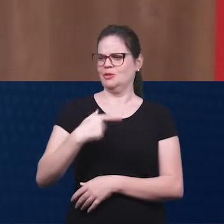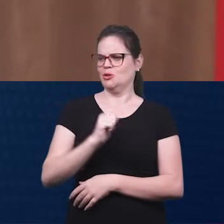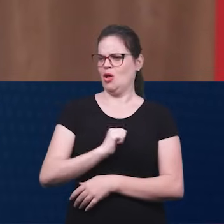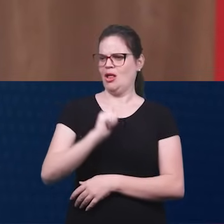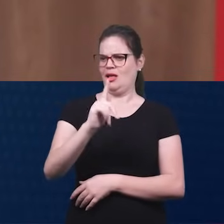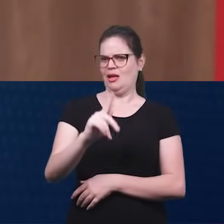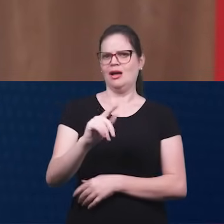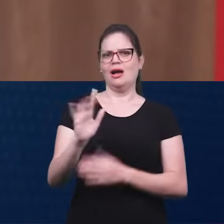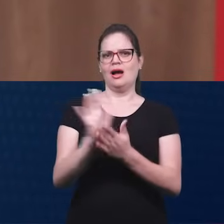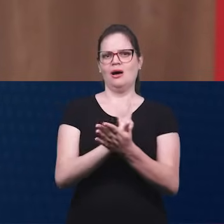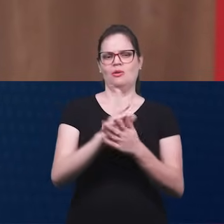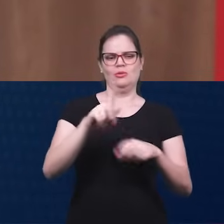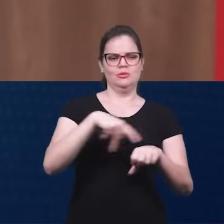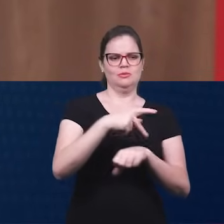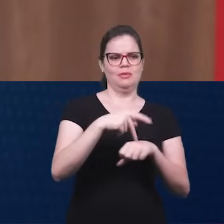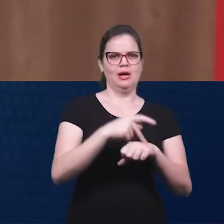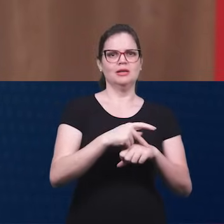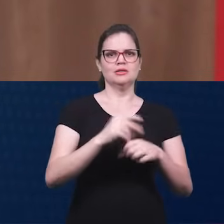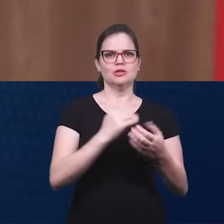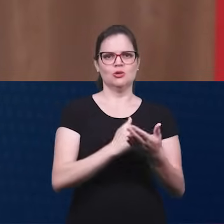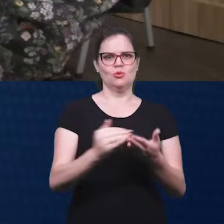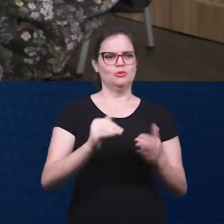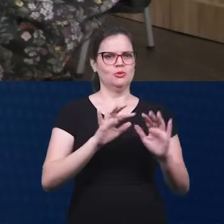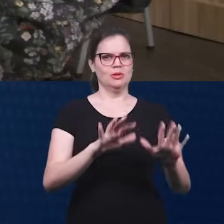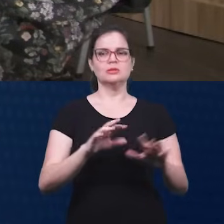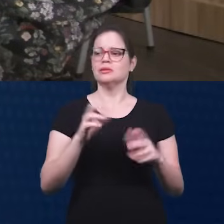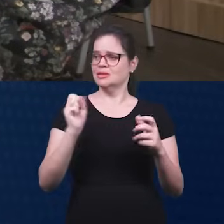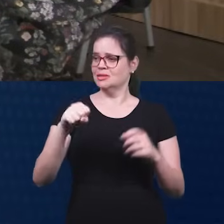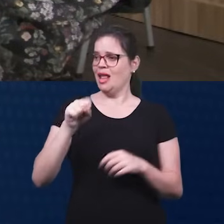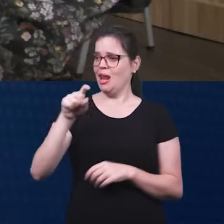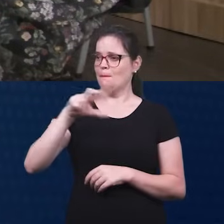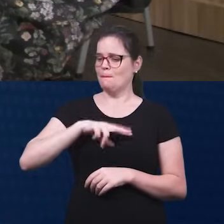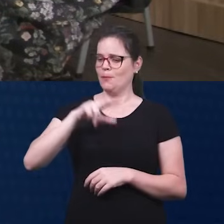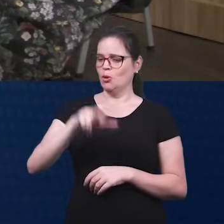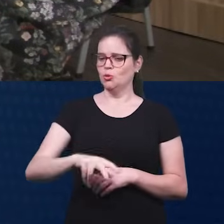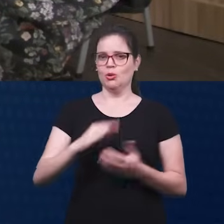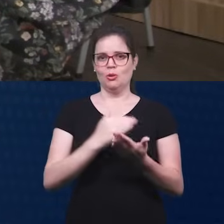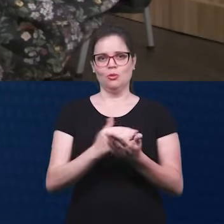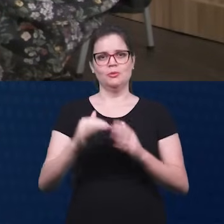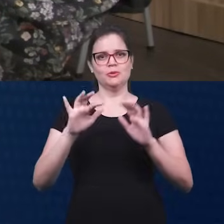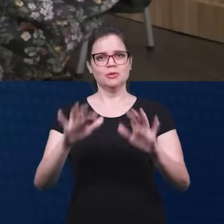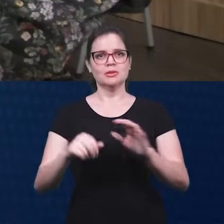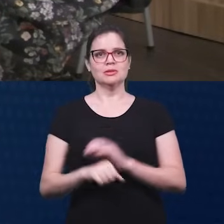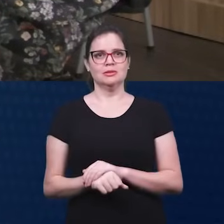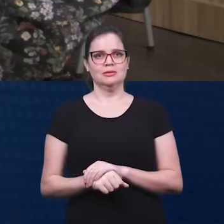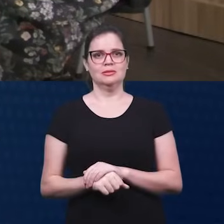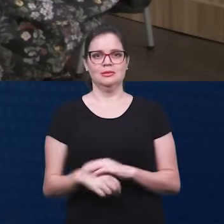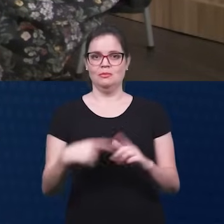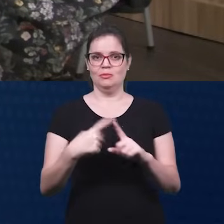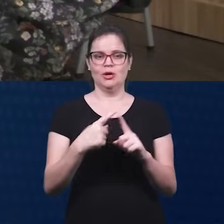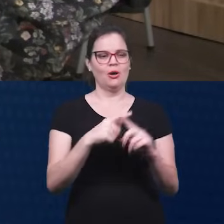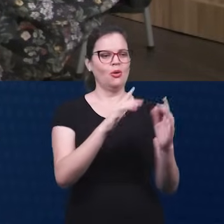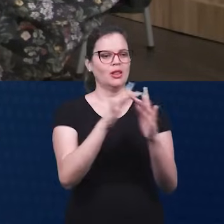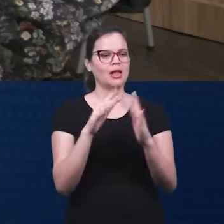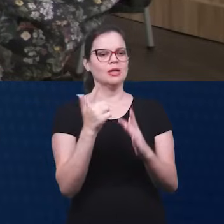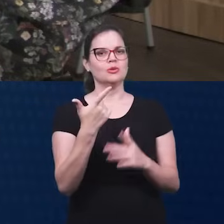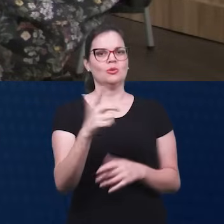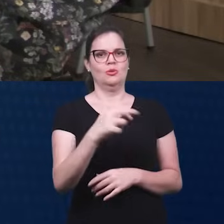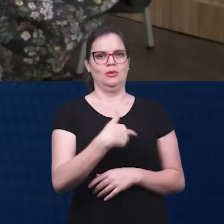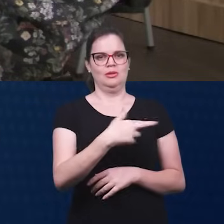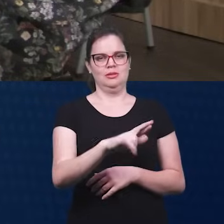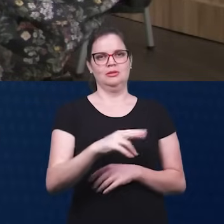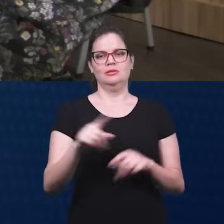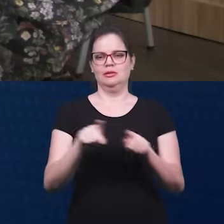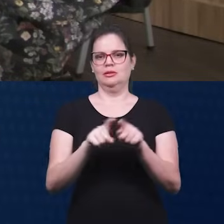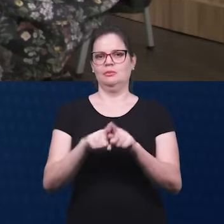alguns países que A obra começou, inclusive, em Portugal, assim. Exatamente, a obra começou em Portugal exatamente assim. E outros países que ele